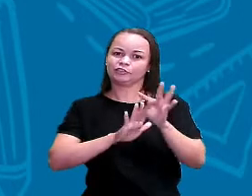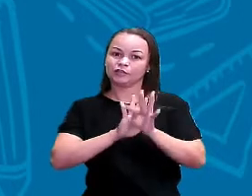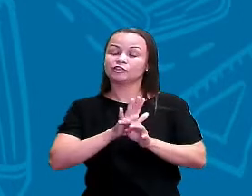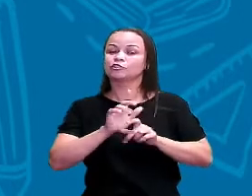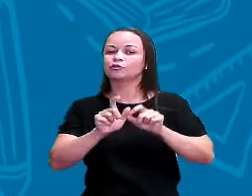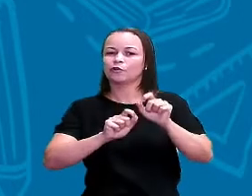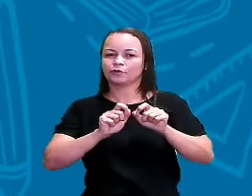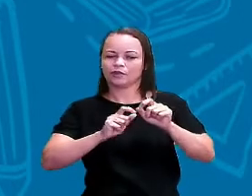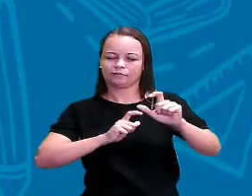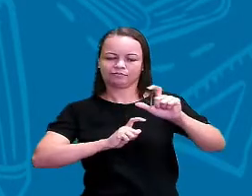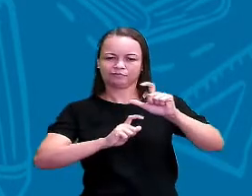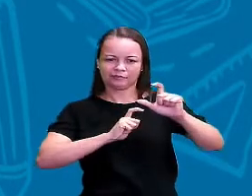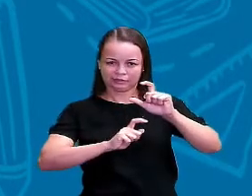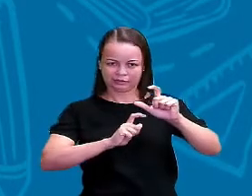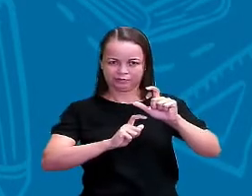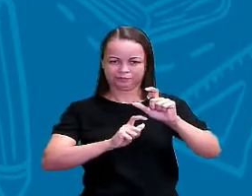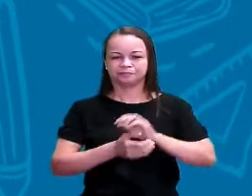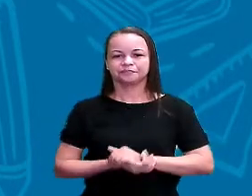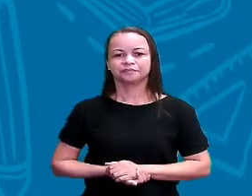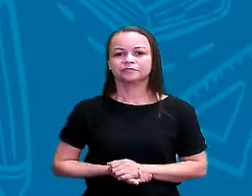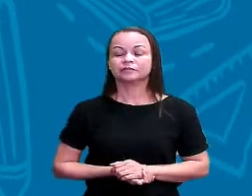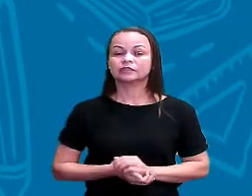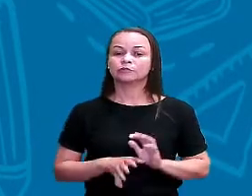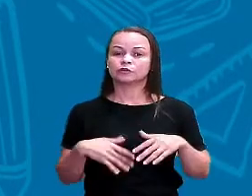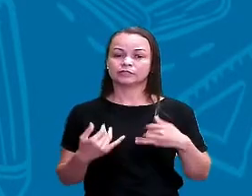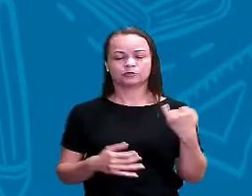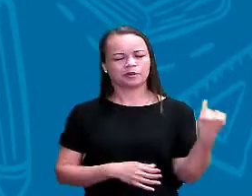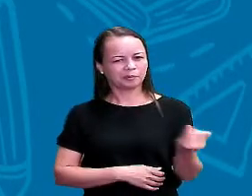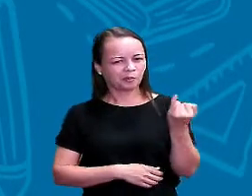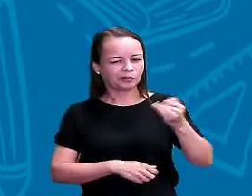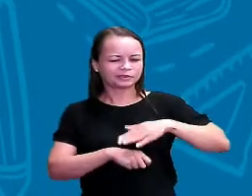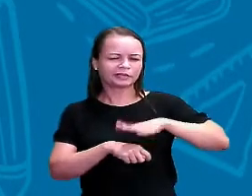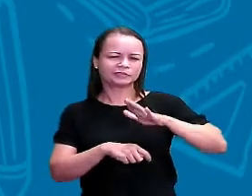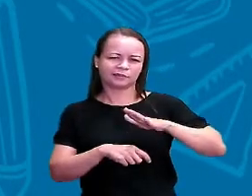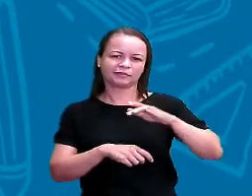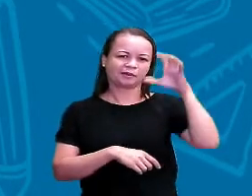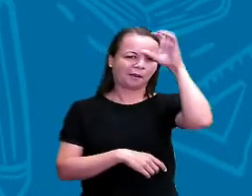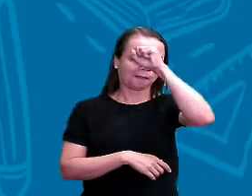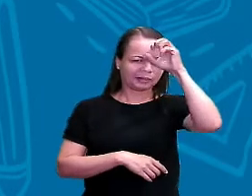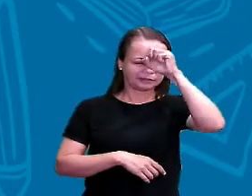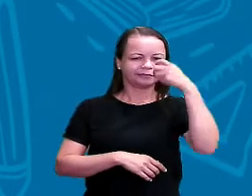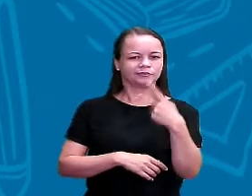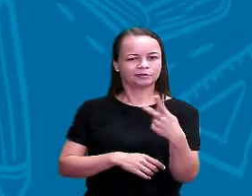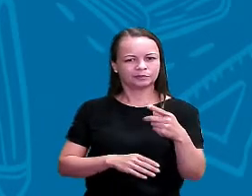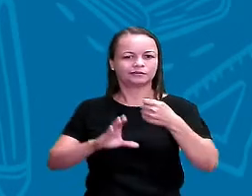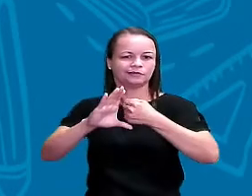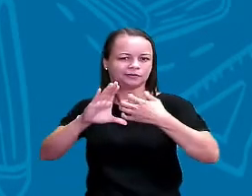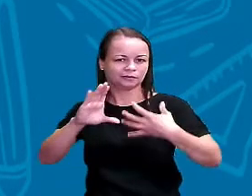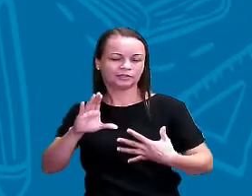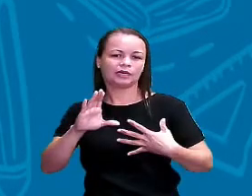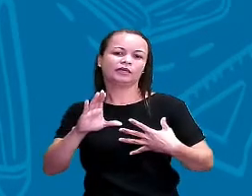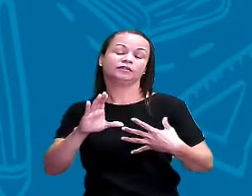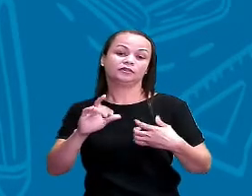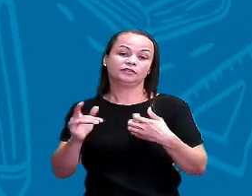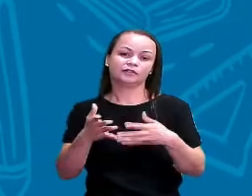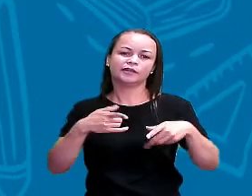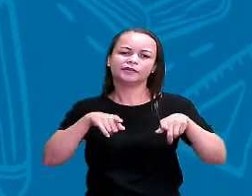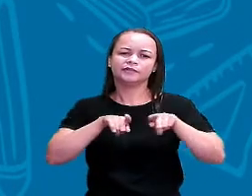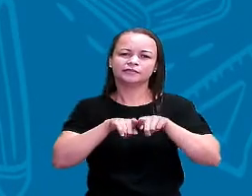parte do nosso dia a dia, tá bom? Por isso é bastante relevante a gente aprender um pouco sobre as suas características, também